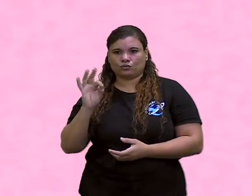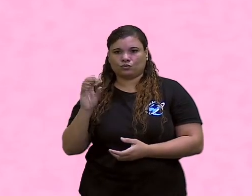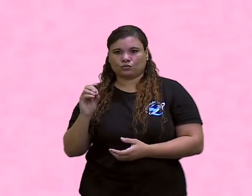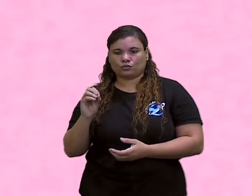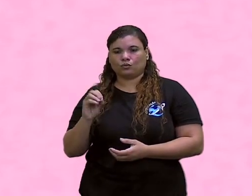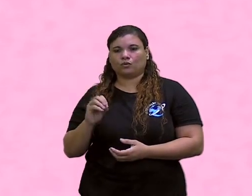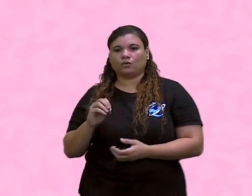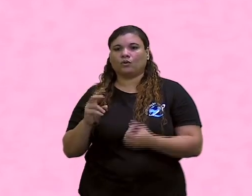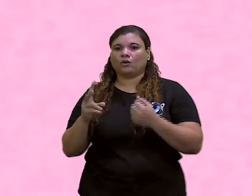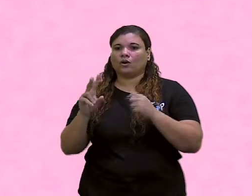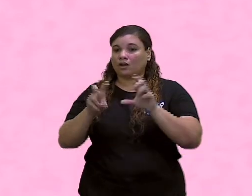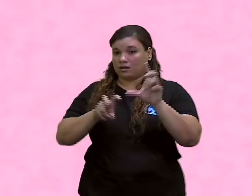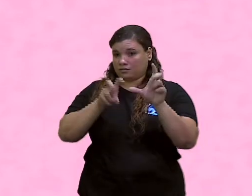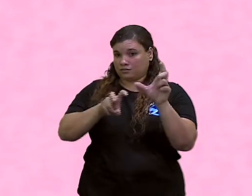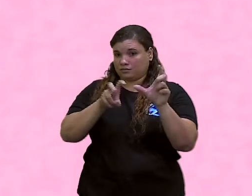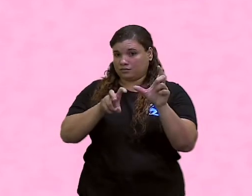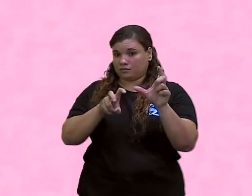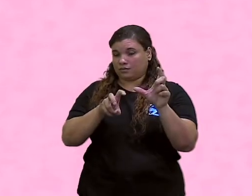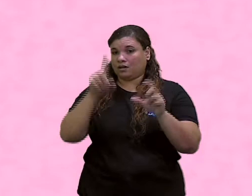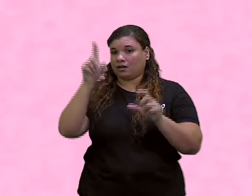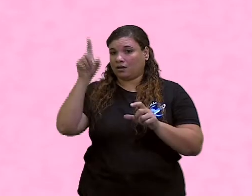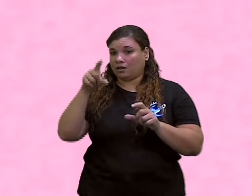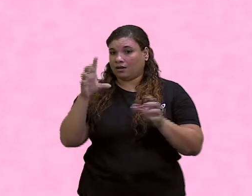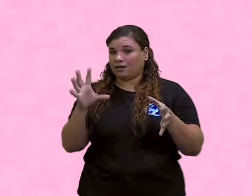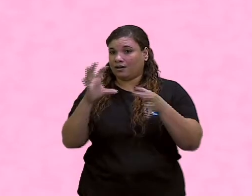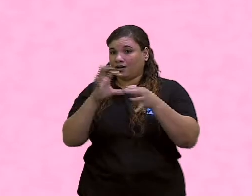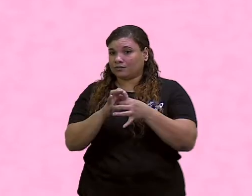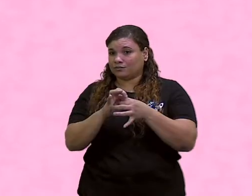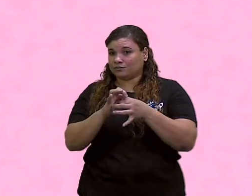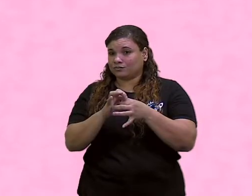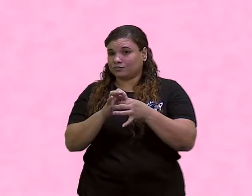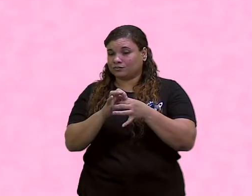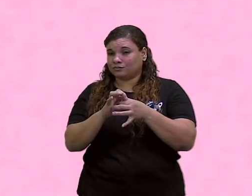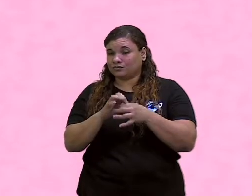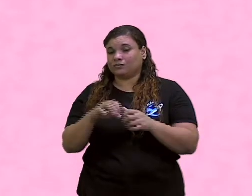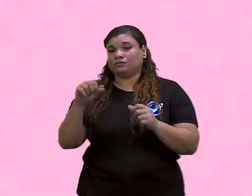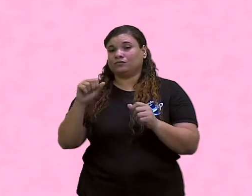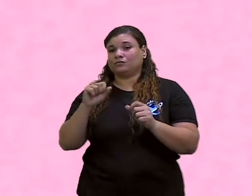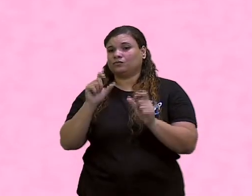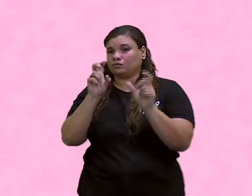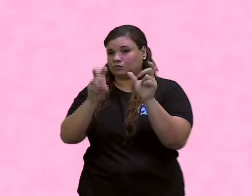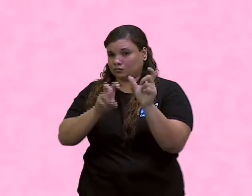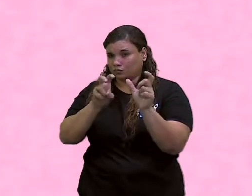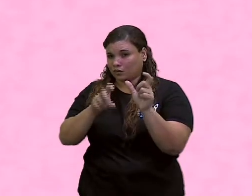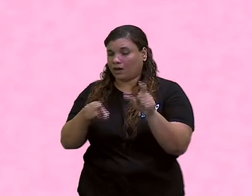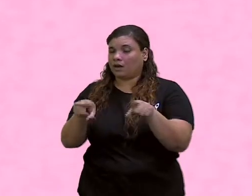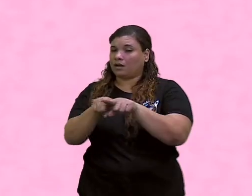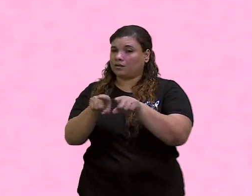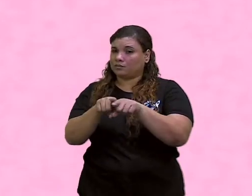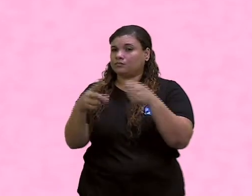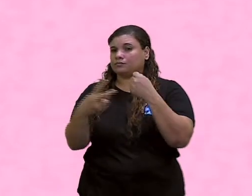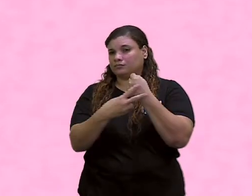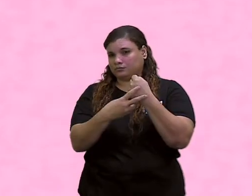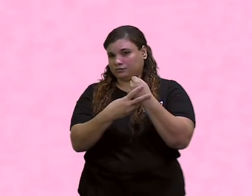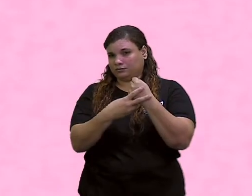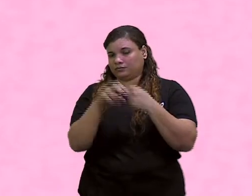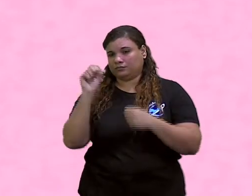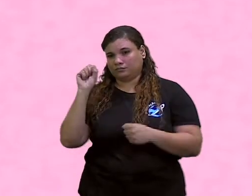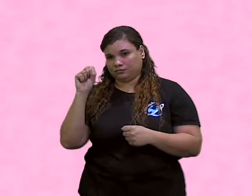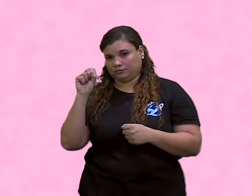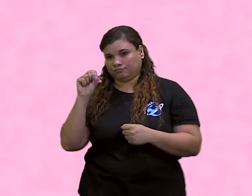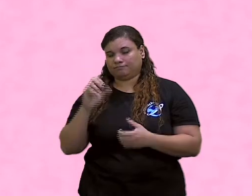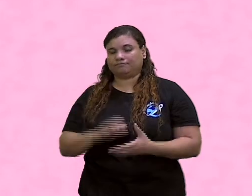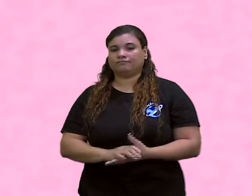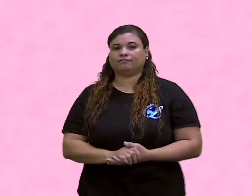termos integrantes, de termos acessórios. Bem, eu disse um pouquinho lá antes, né, sobre análise morfológica e análise